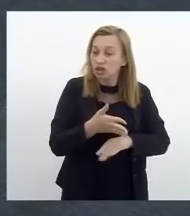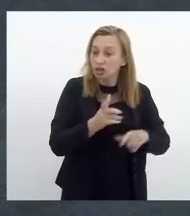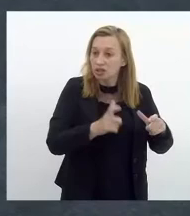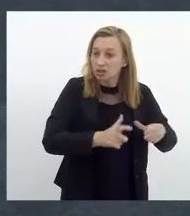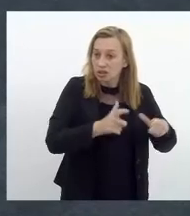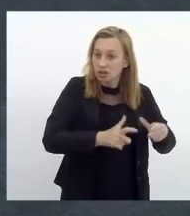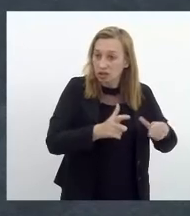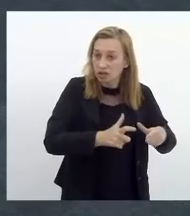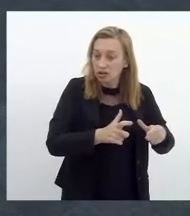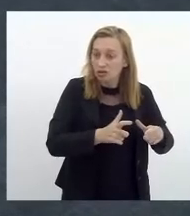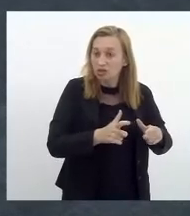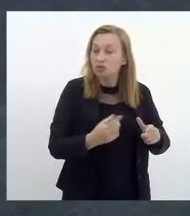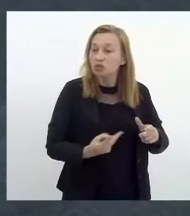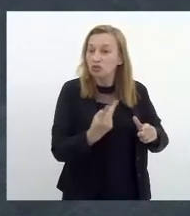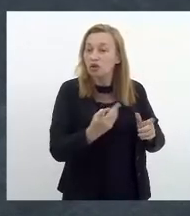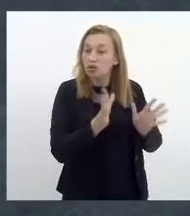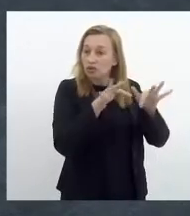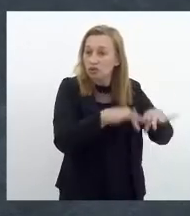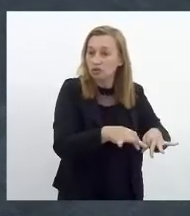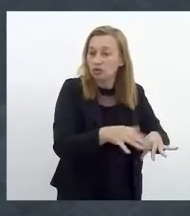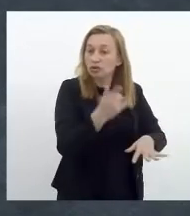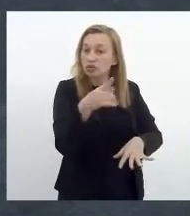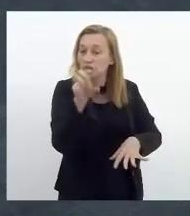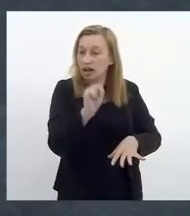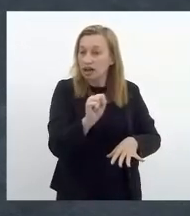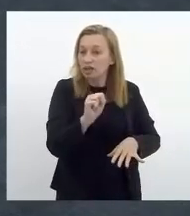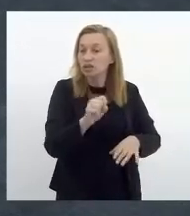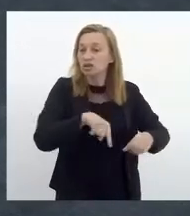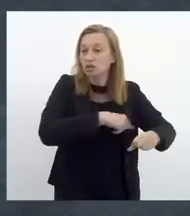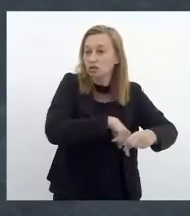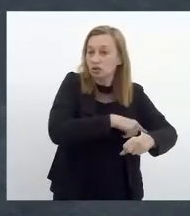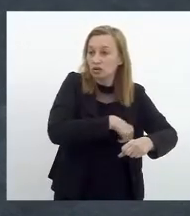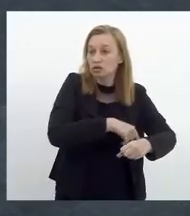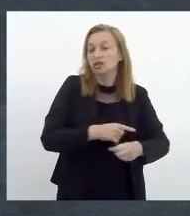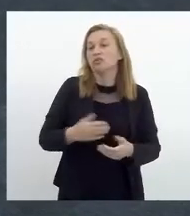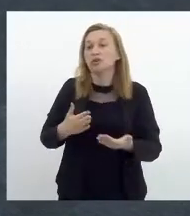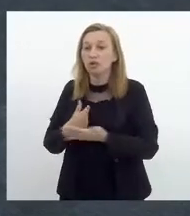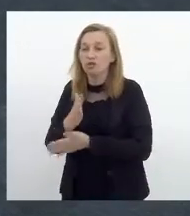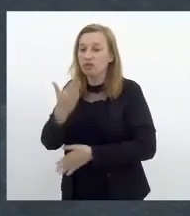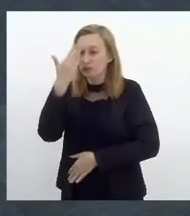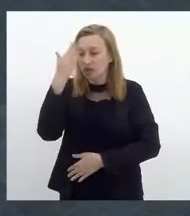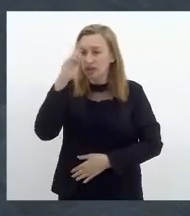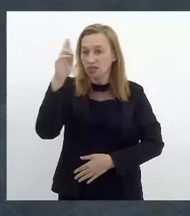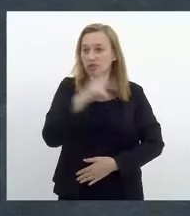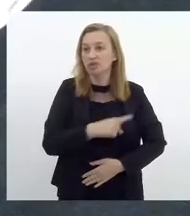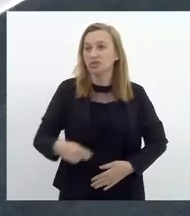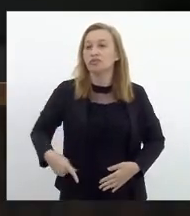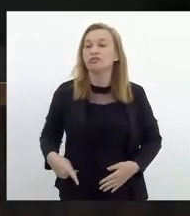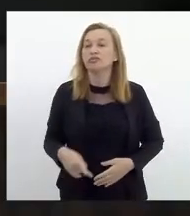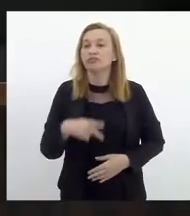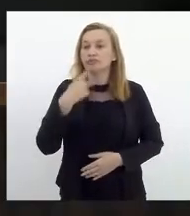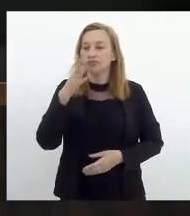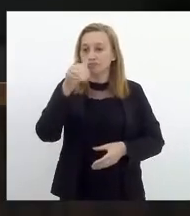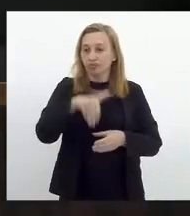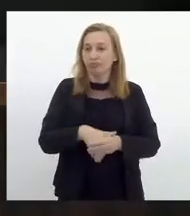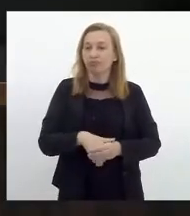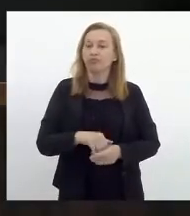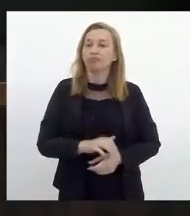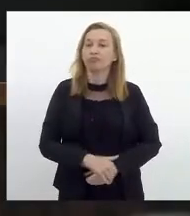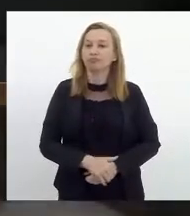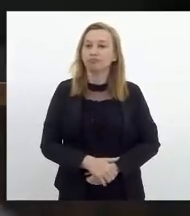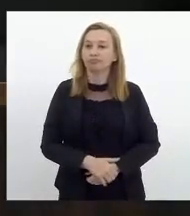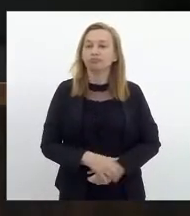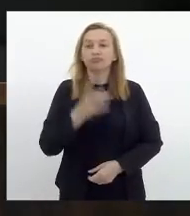no valor final do gás de cozinha, essa iniciativa que aqui foi aprovada. Muito obrigada, senhor presidente. Vou declarar o voto. A declaração de